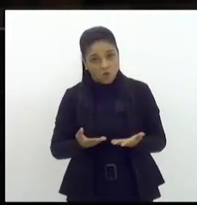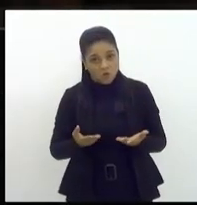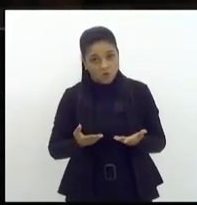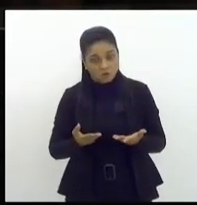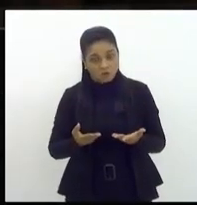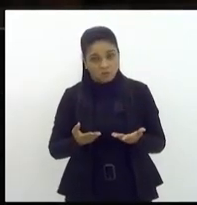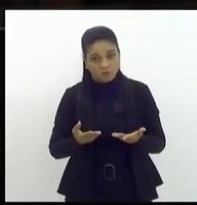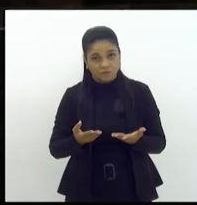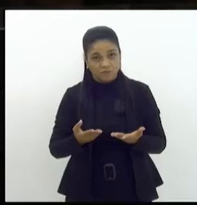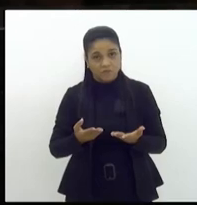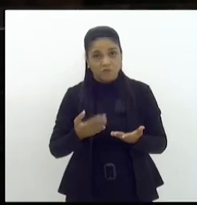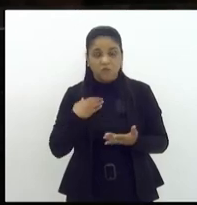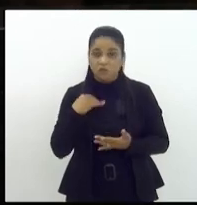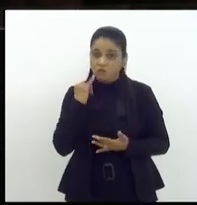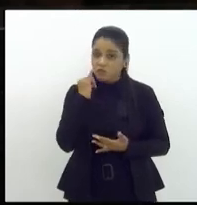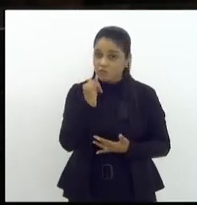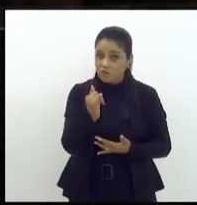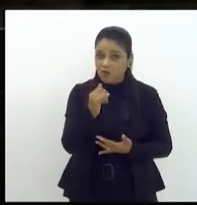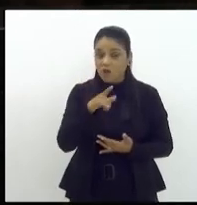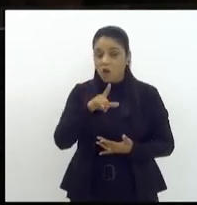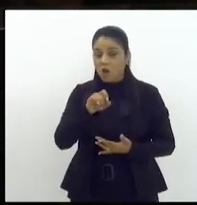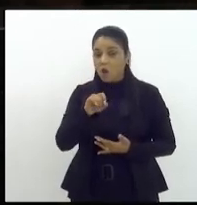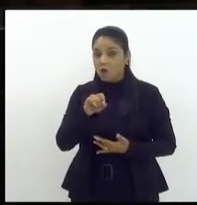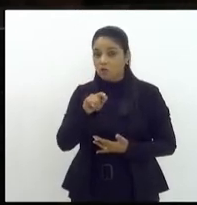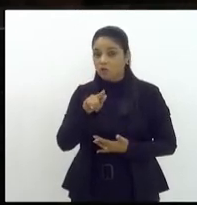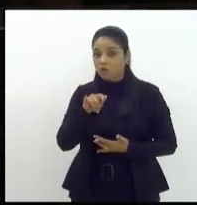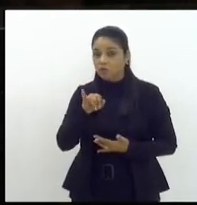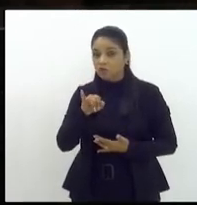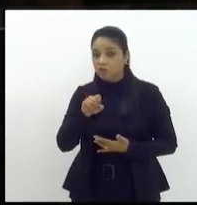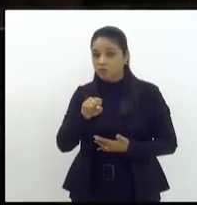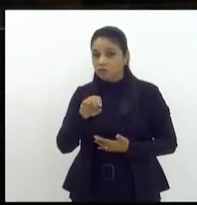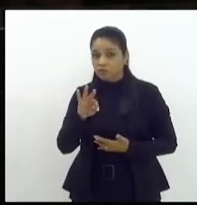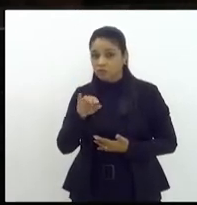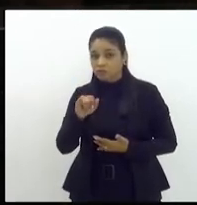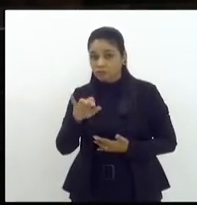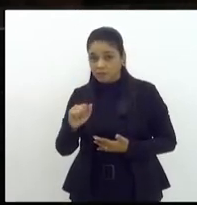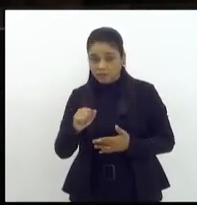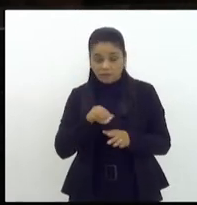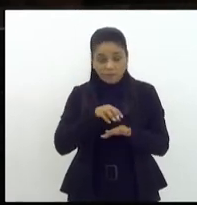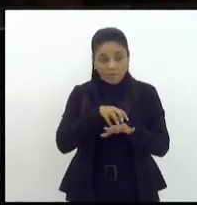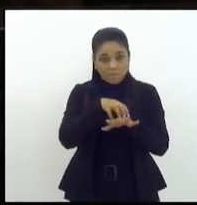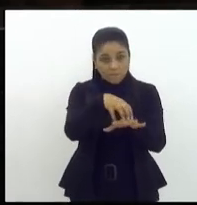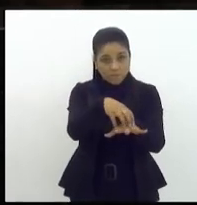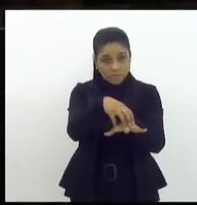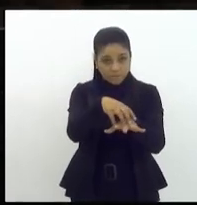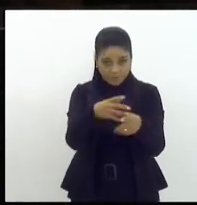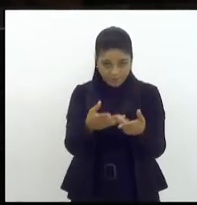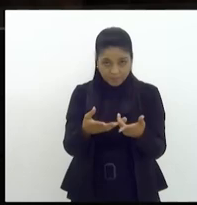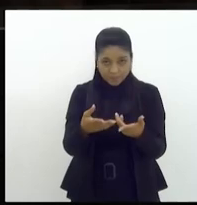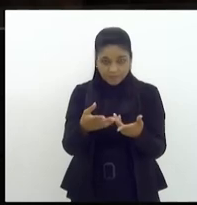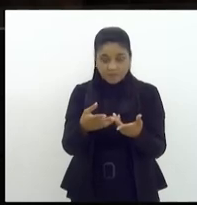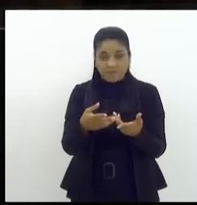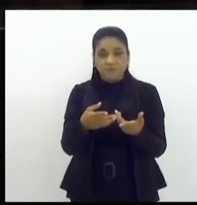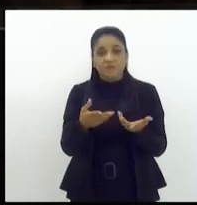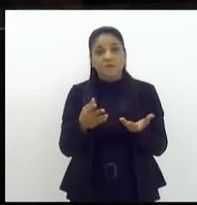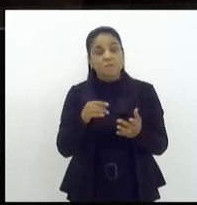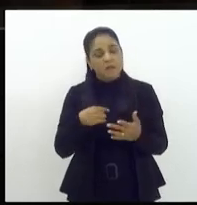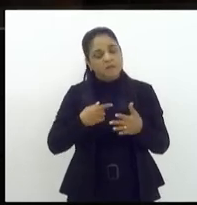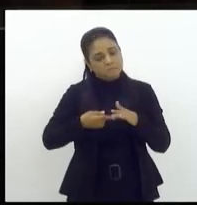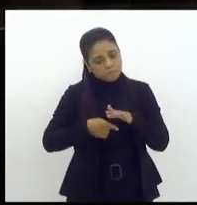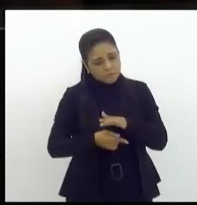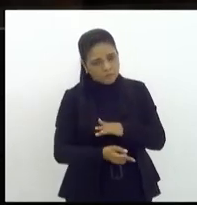levantando a questão da logística do transporte de carga mas também iremos aqui aprofundar